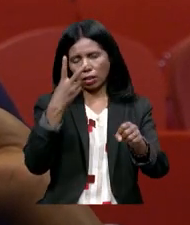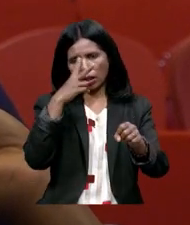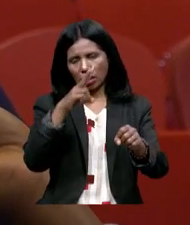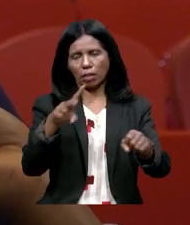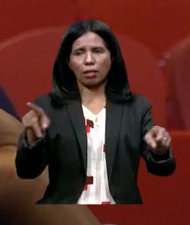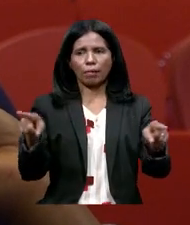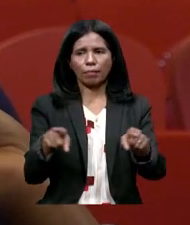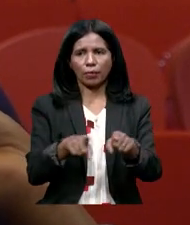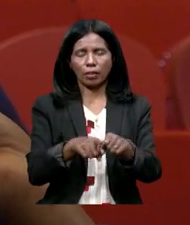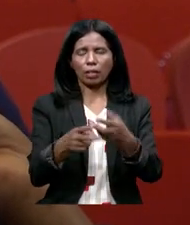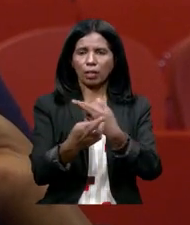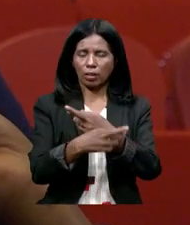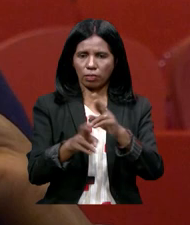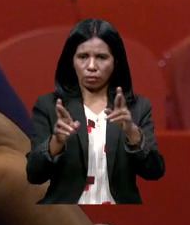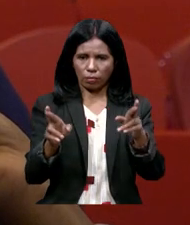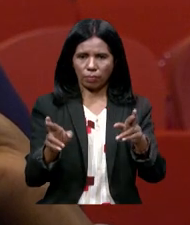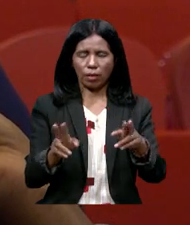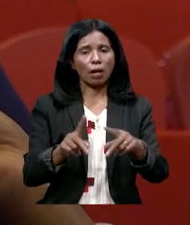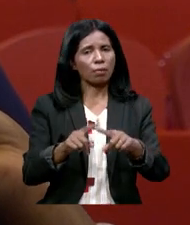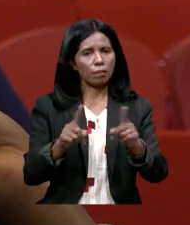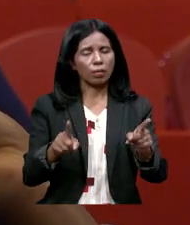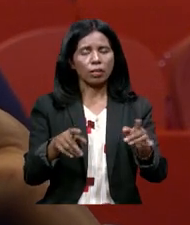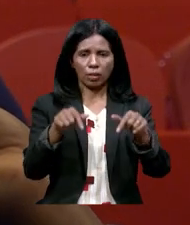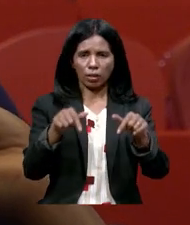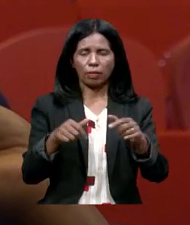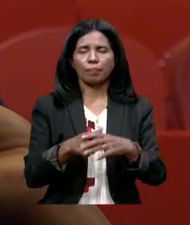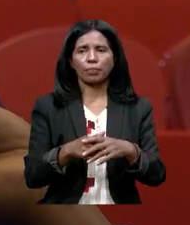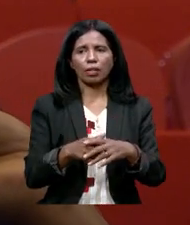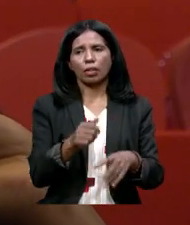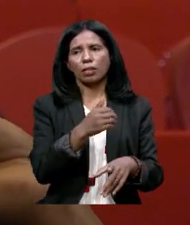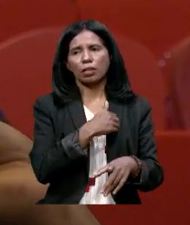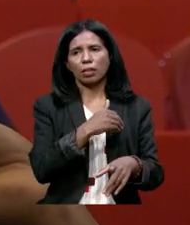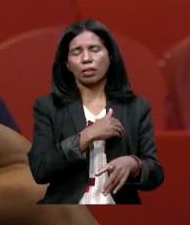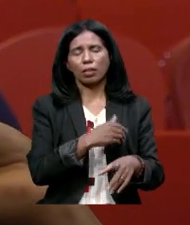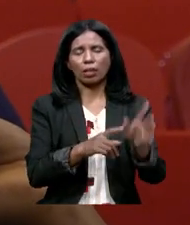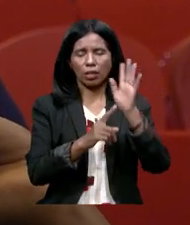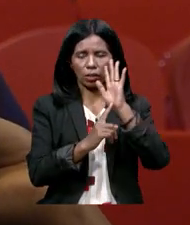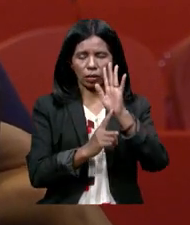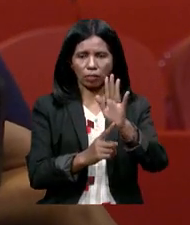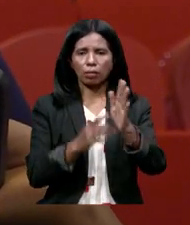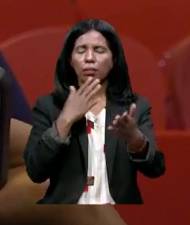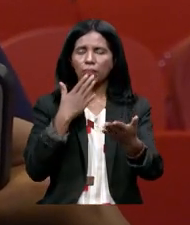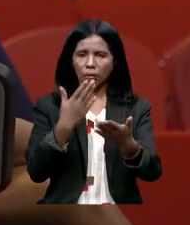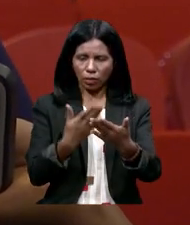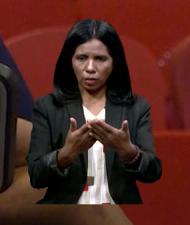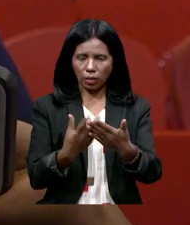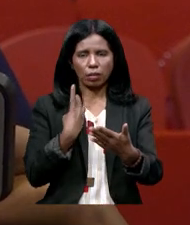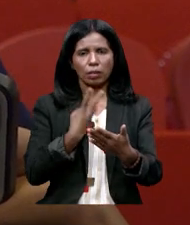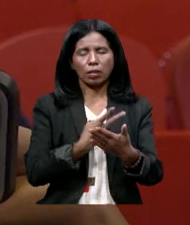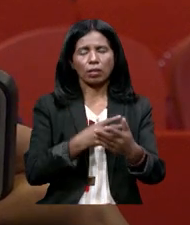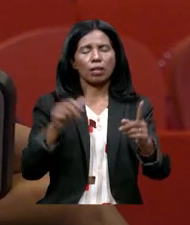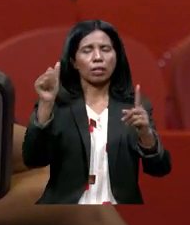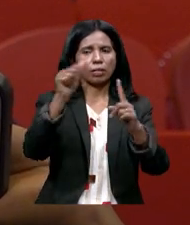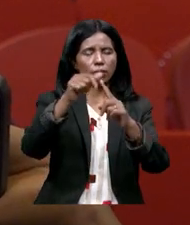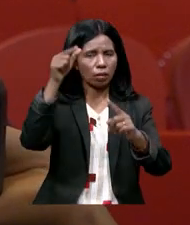anessa a resultado. Mas bem, ida, né? Se dá o que sai, se suca tiran bem macriac, a tu ita atinge